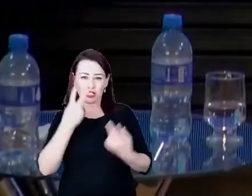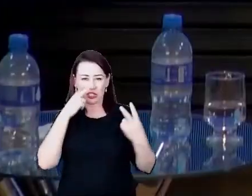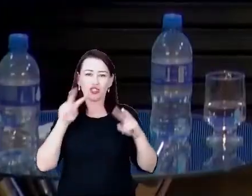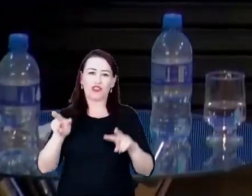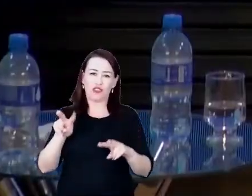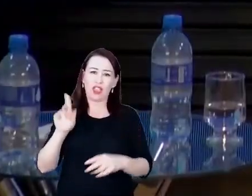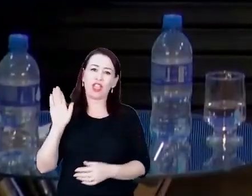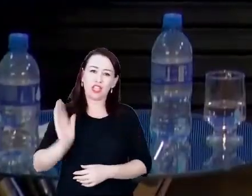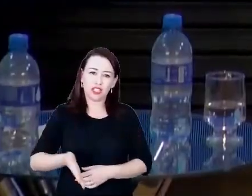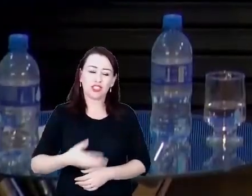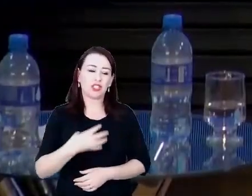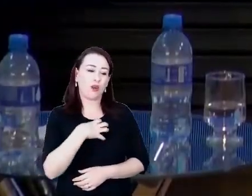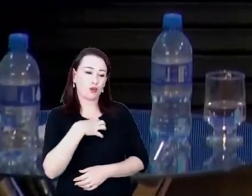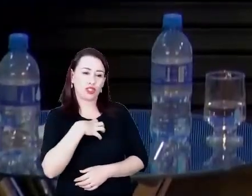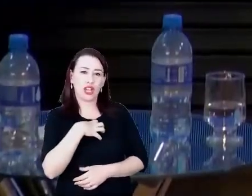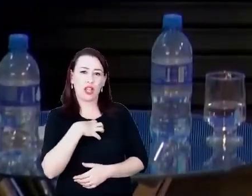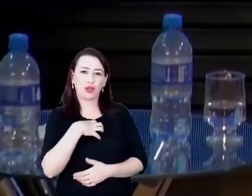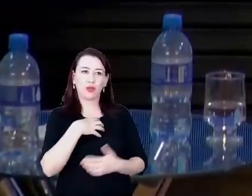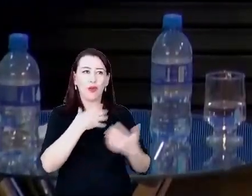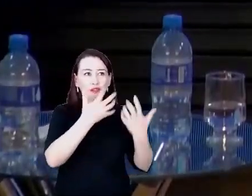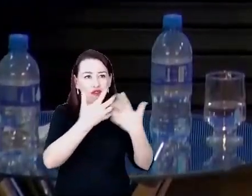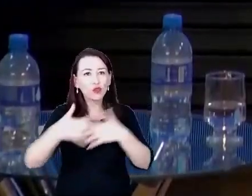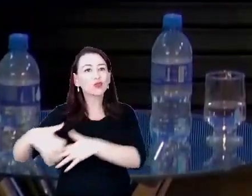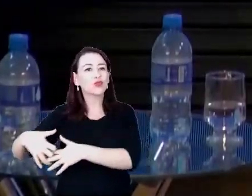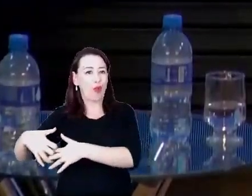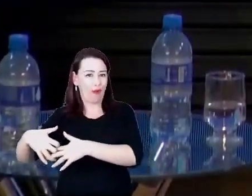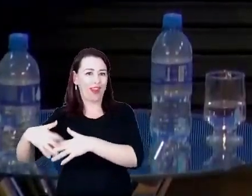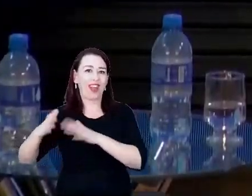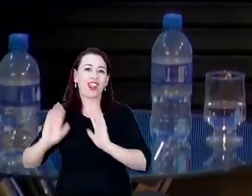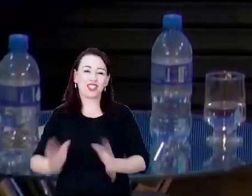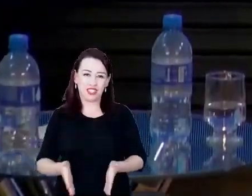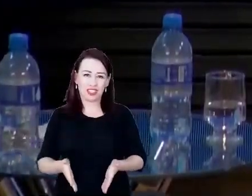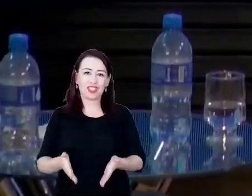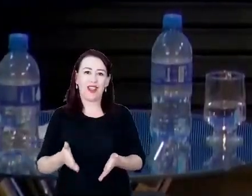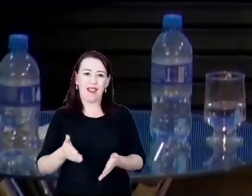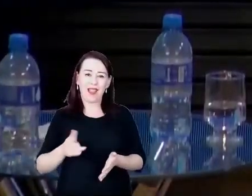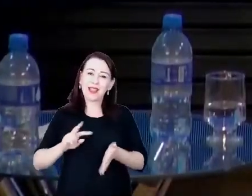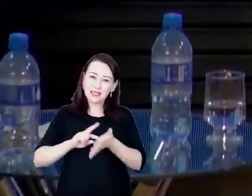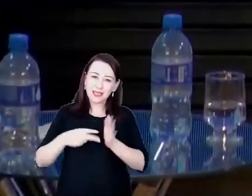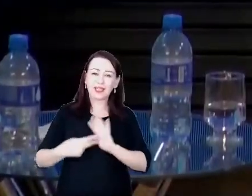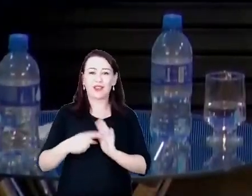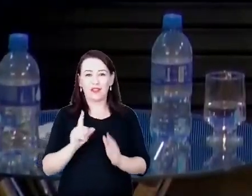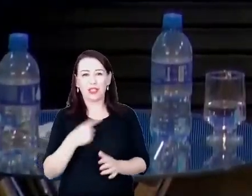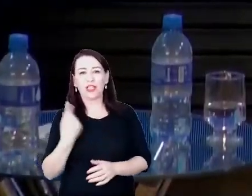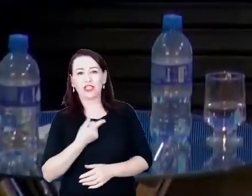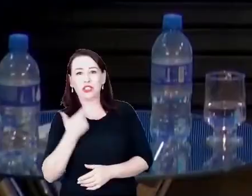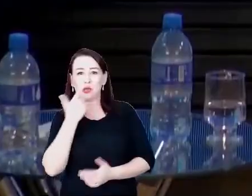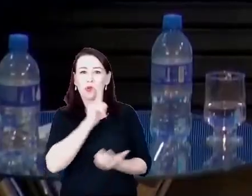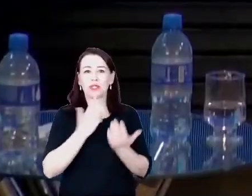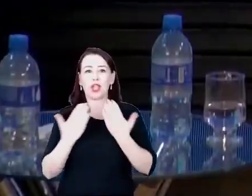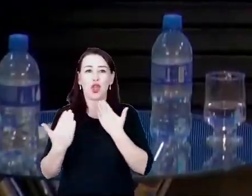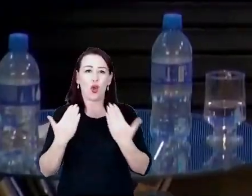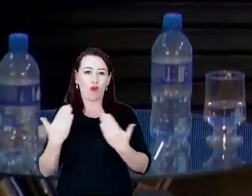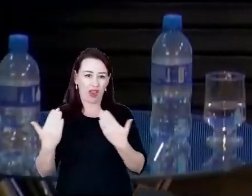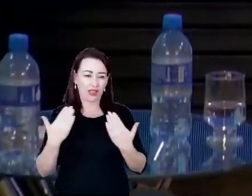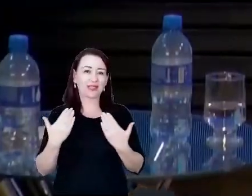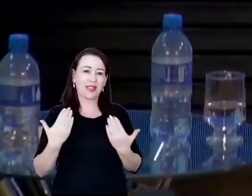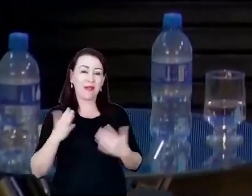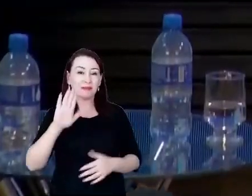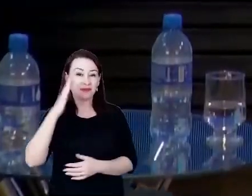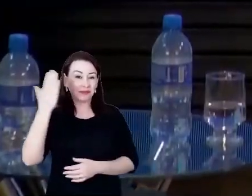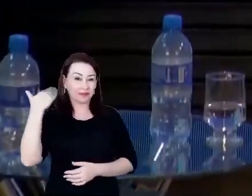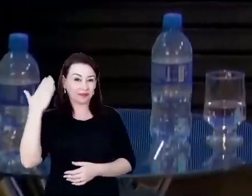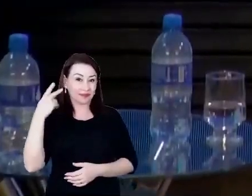mais fluida, né? Desde como a gente consegue conversar com eles, né? Então, por exemplo, quando eu comecei nesse projeto,